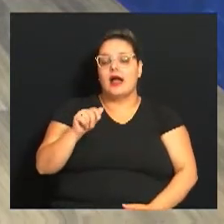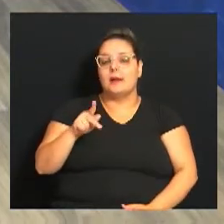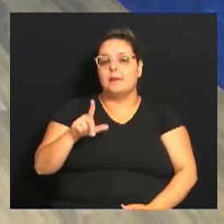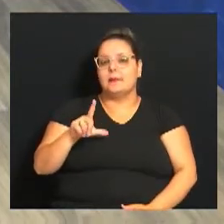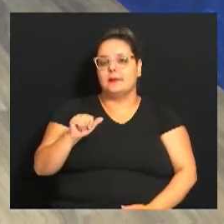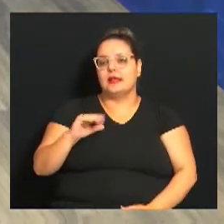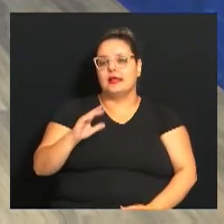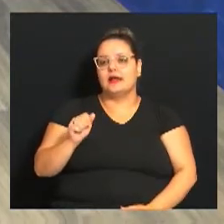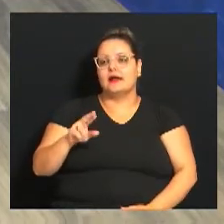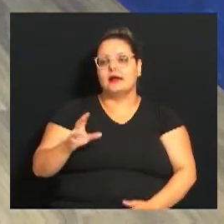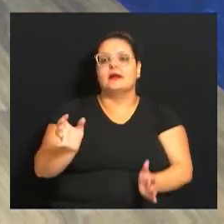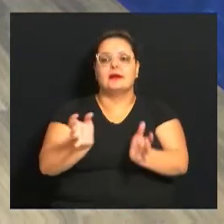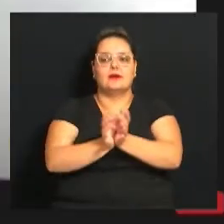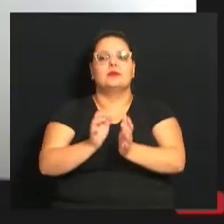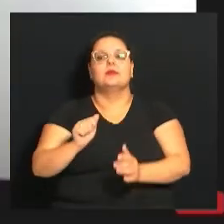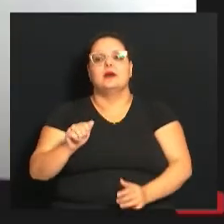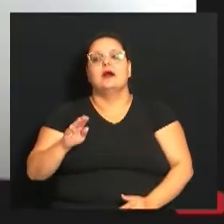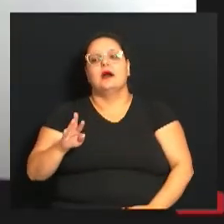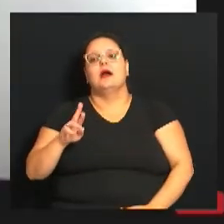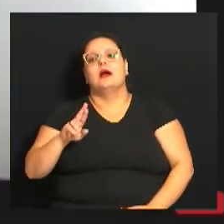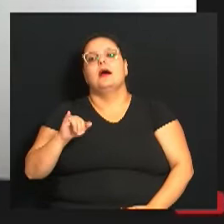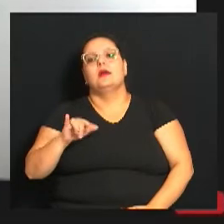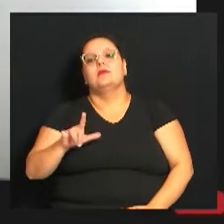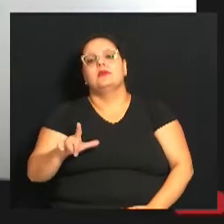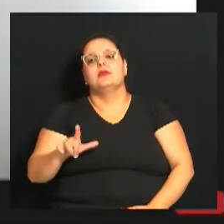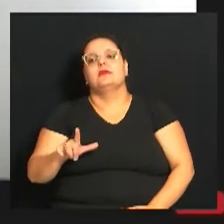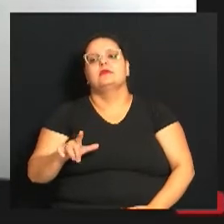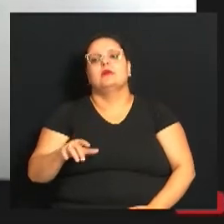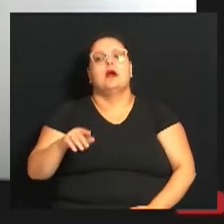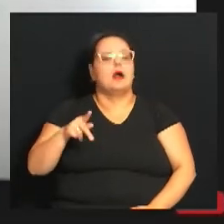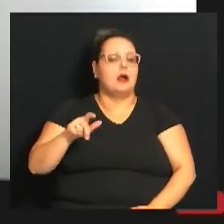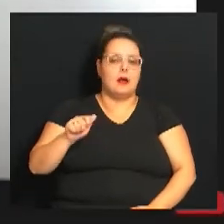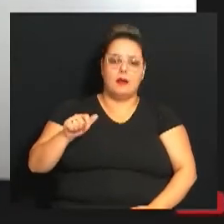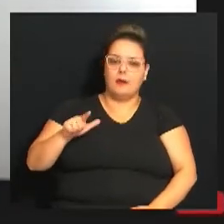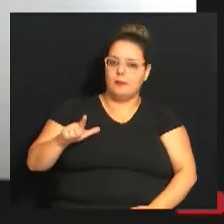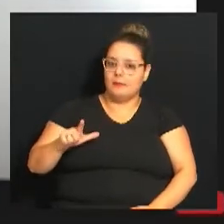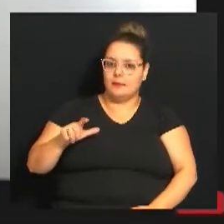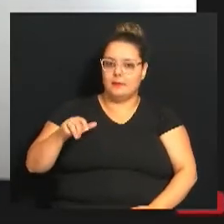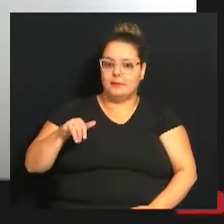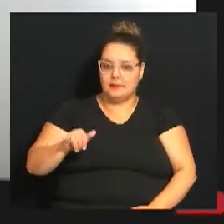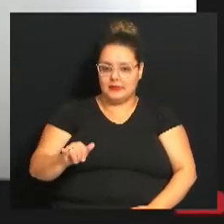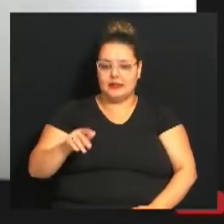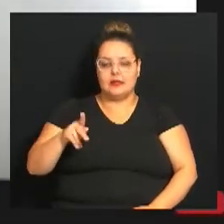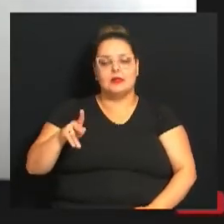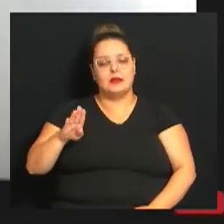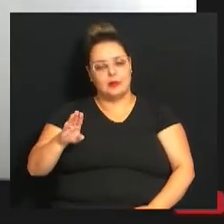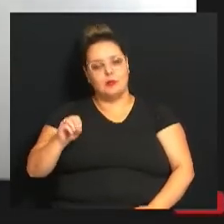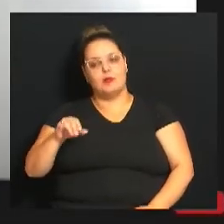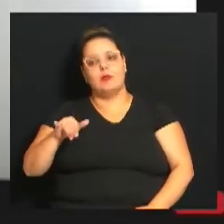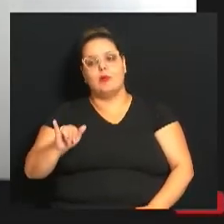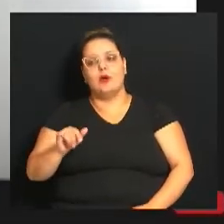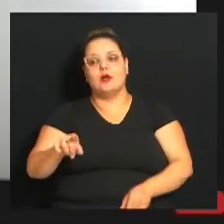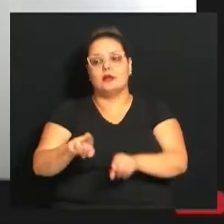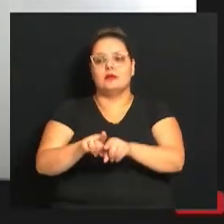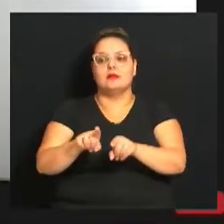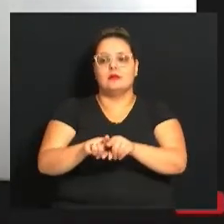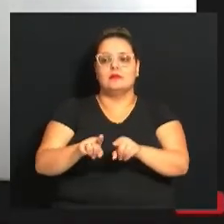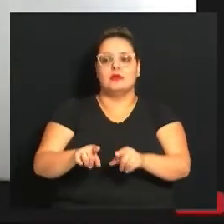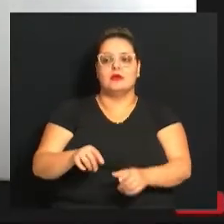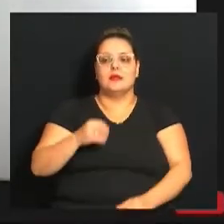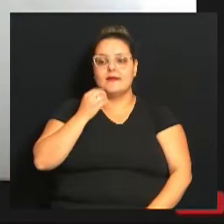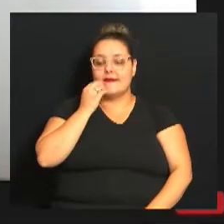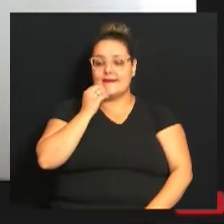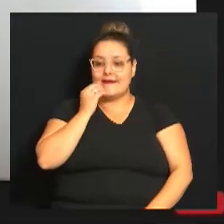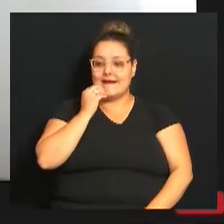Exato. Eu trabalhei na Placar, Playboy, trabalhei nessas revistas todas. Trabalhei fui no lançamento da Editora Azul, na Caminhos